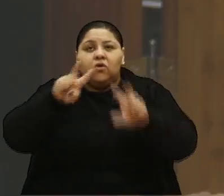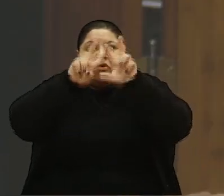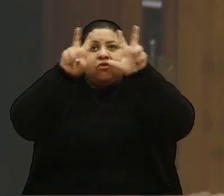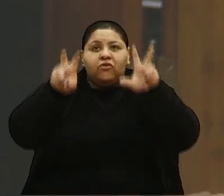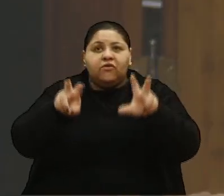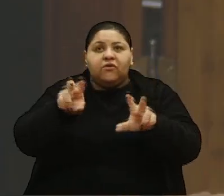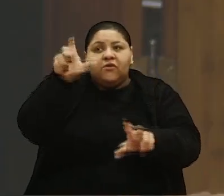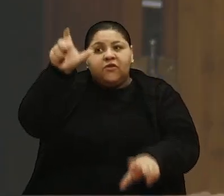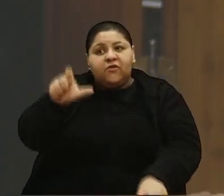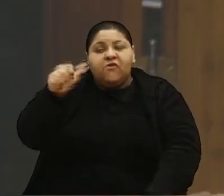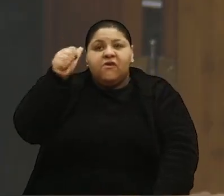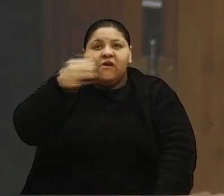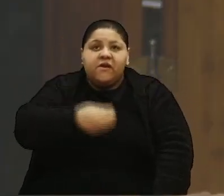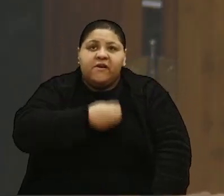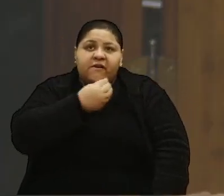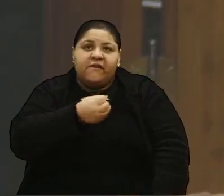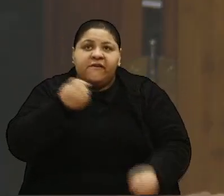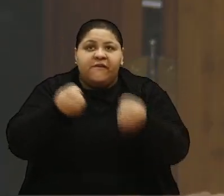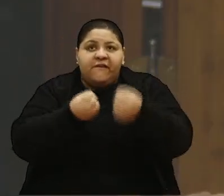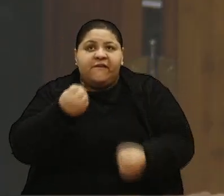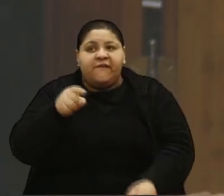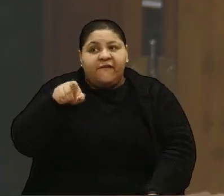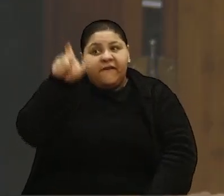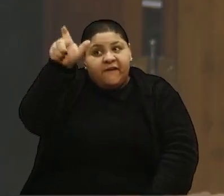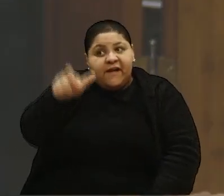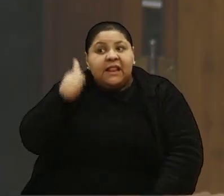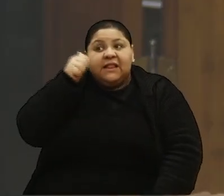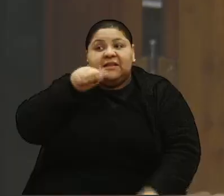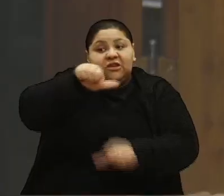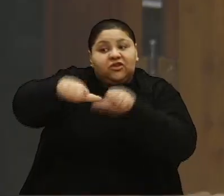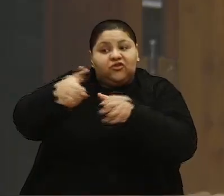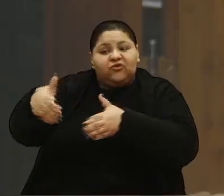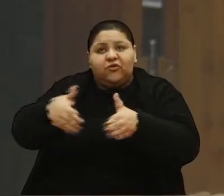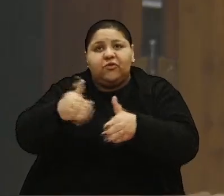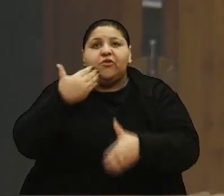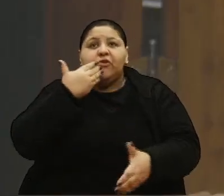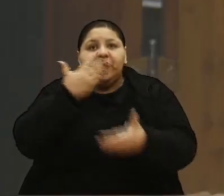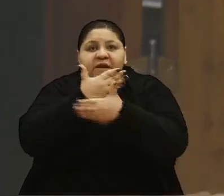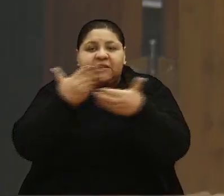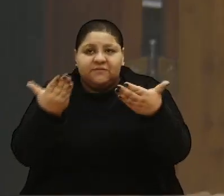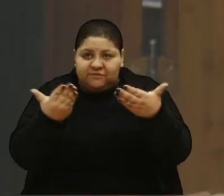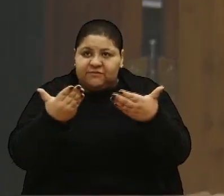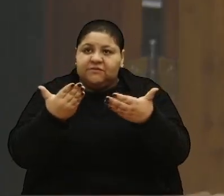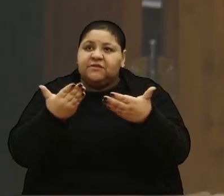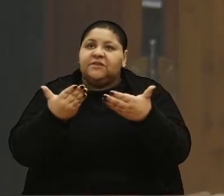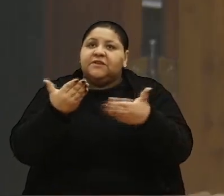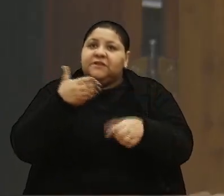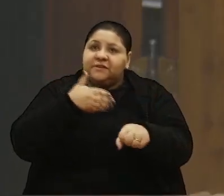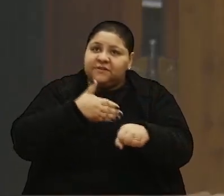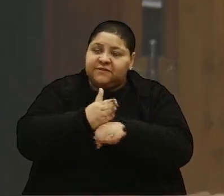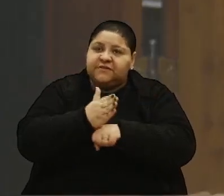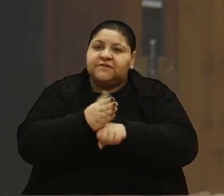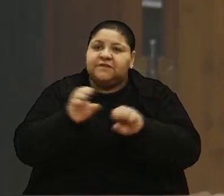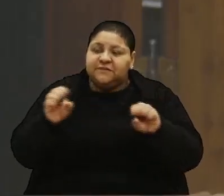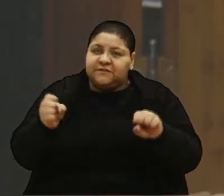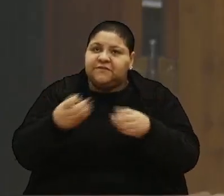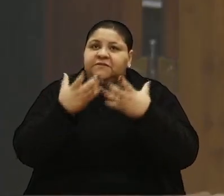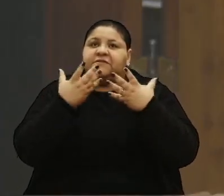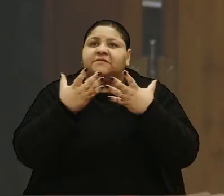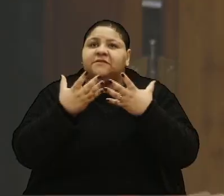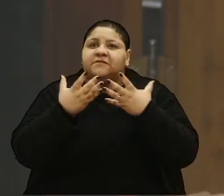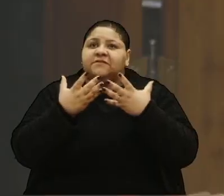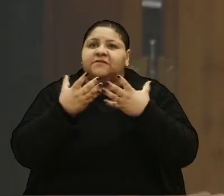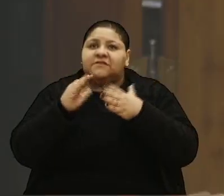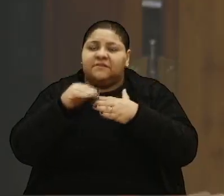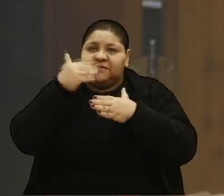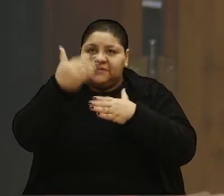Vive o Trânsito, Ela Transforma o Caminho. Convido, então, a todos que se façam presente nesse evento, que será